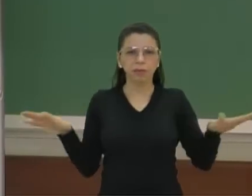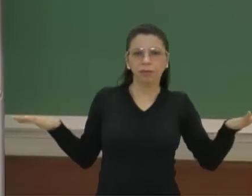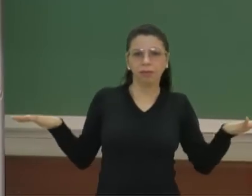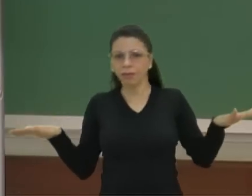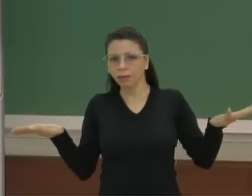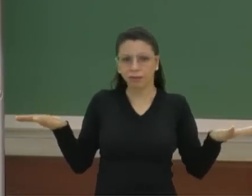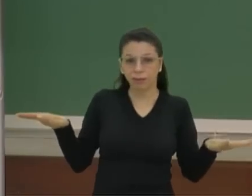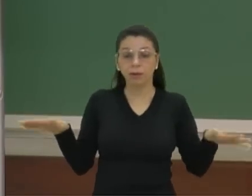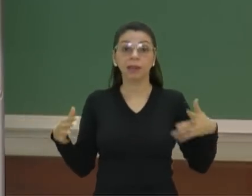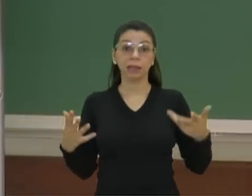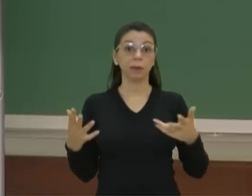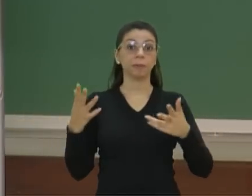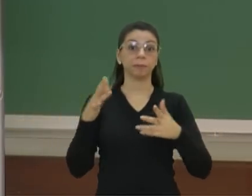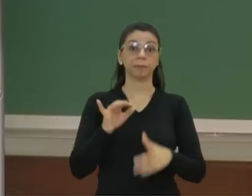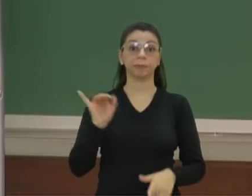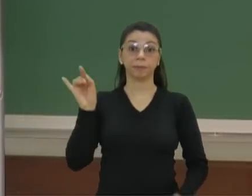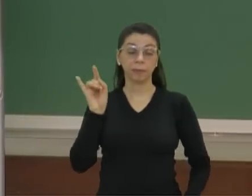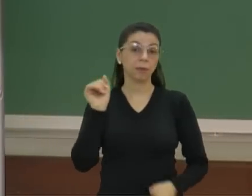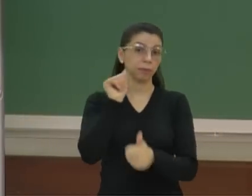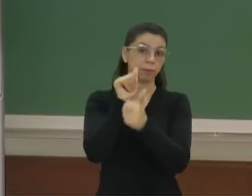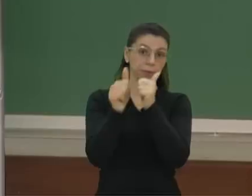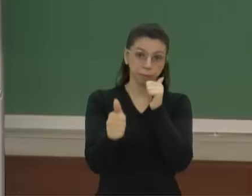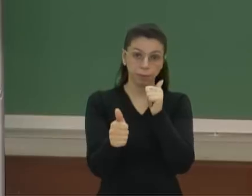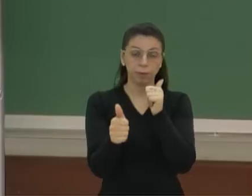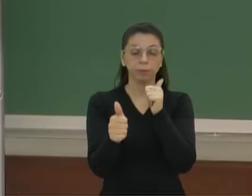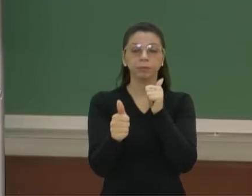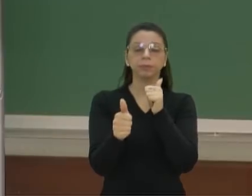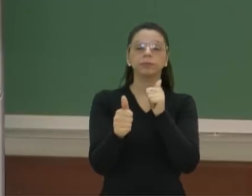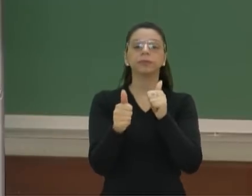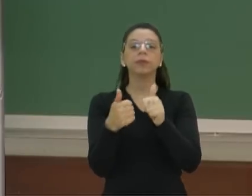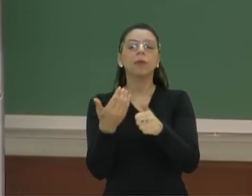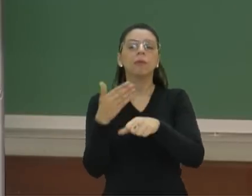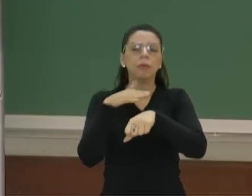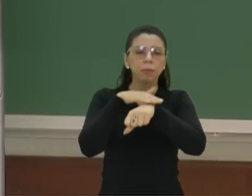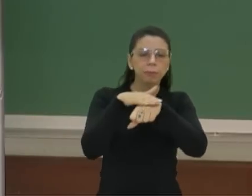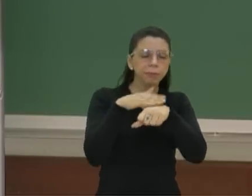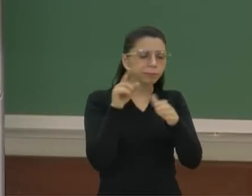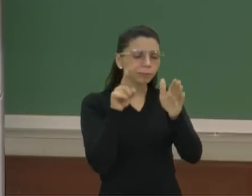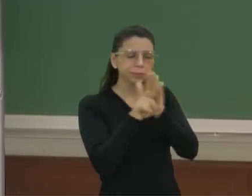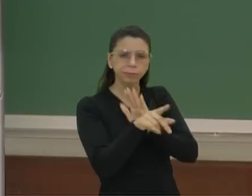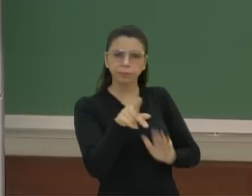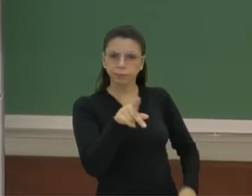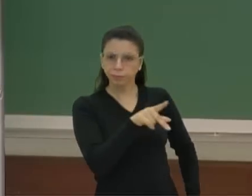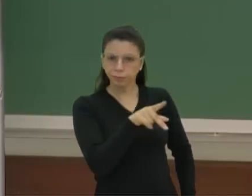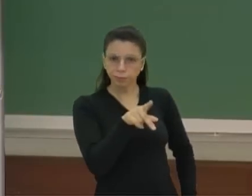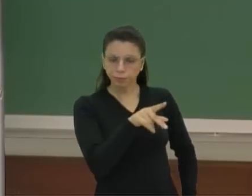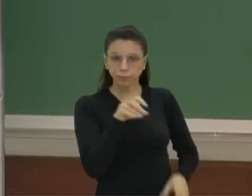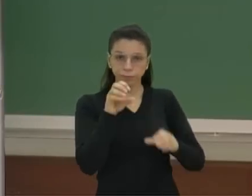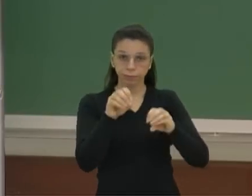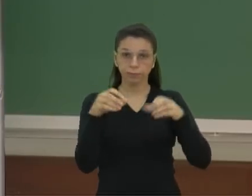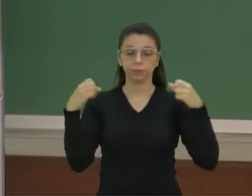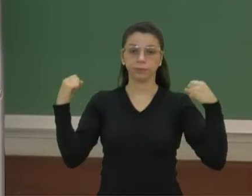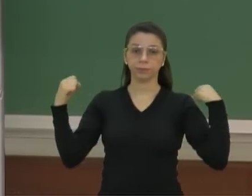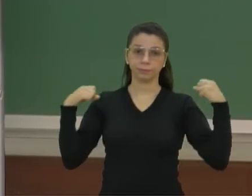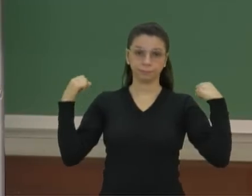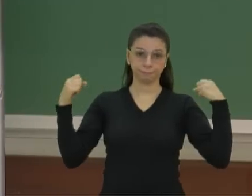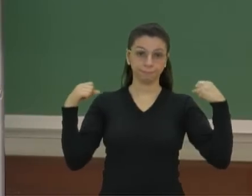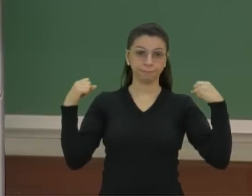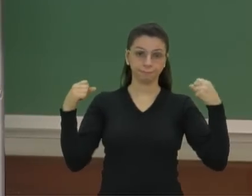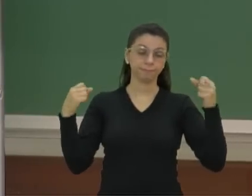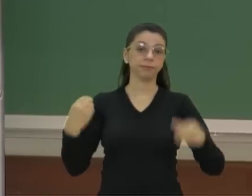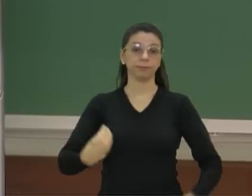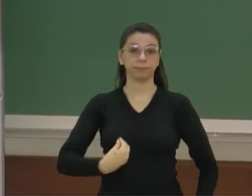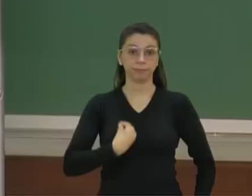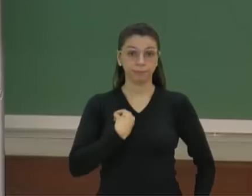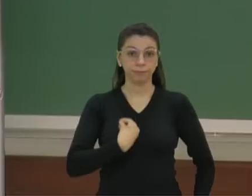abertos? Então, o slackline é um esporte. Converse, pergunte para o seu professor de educação física. Existe,